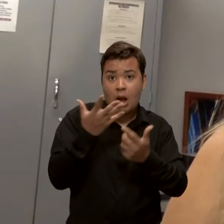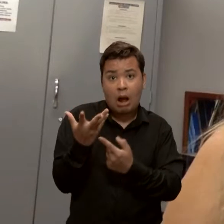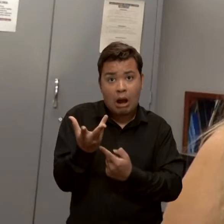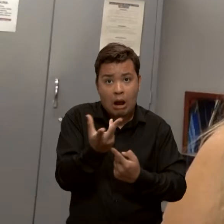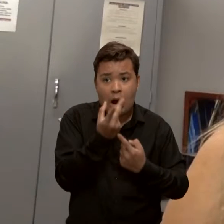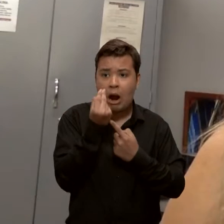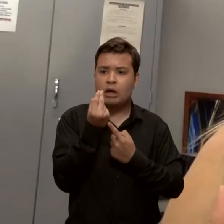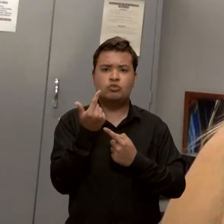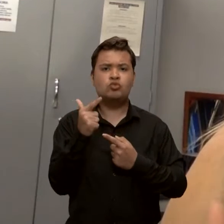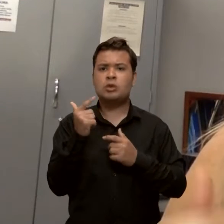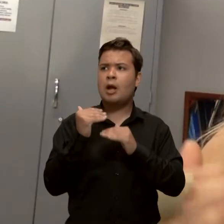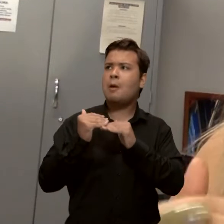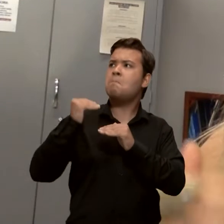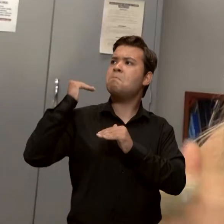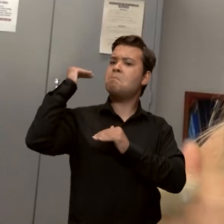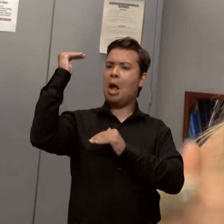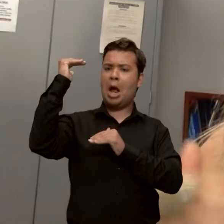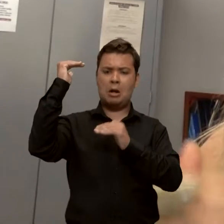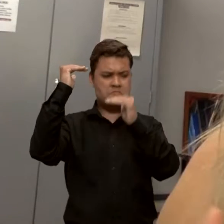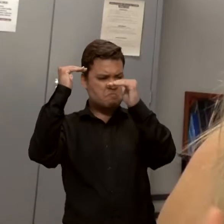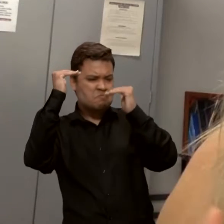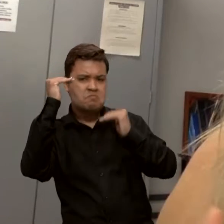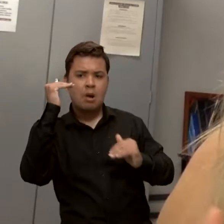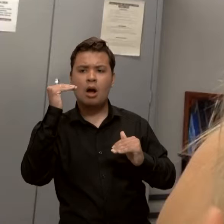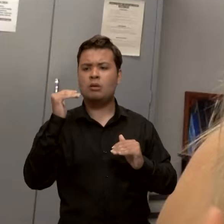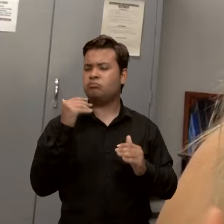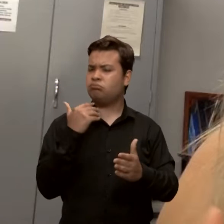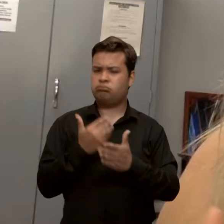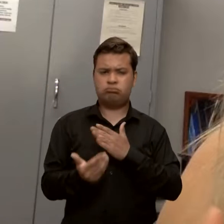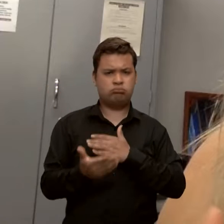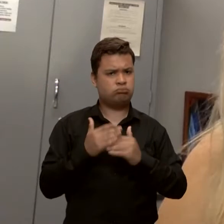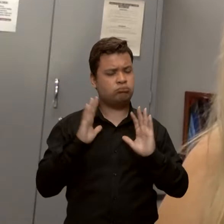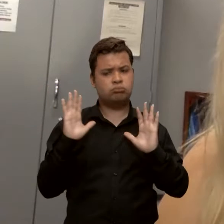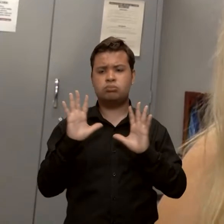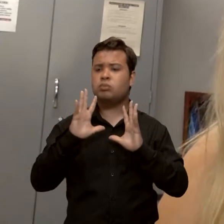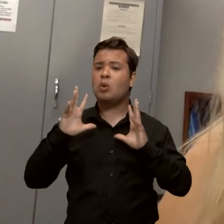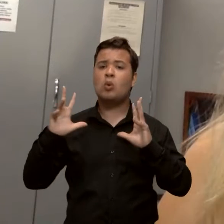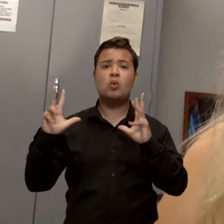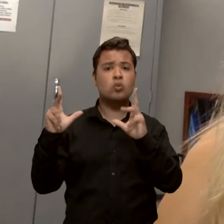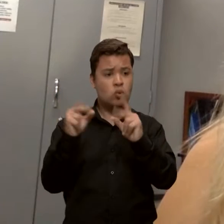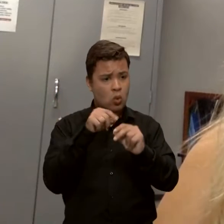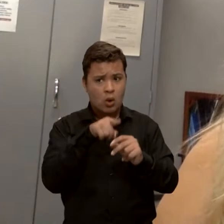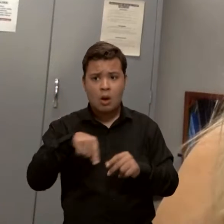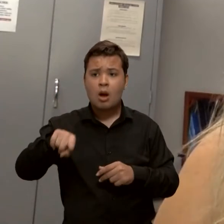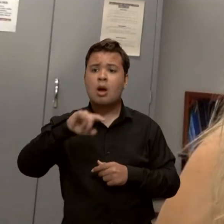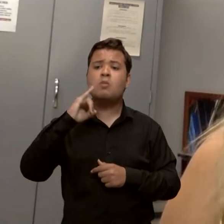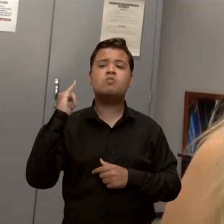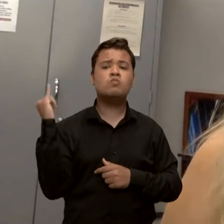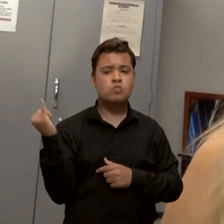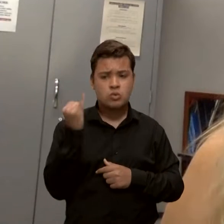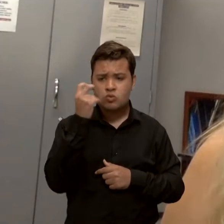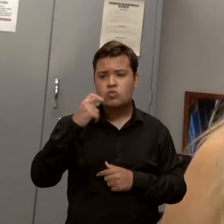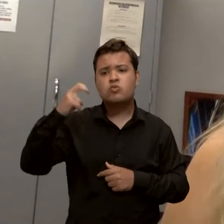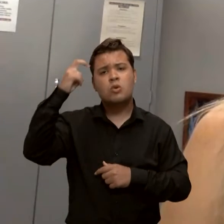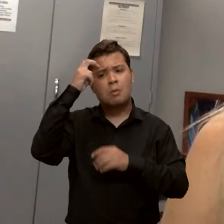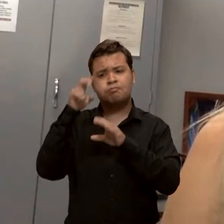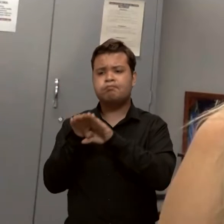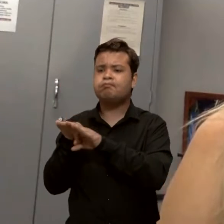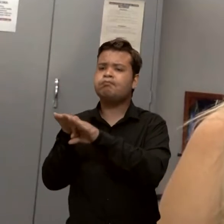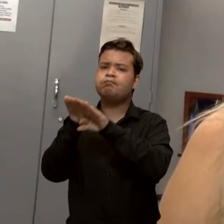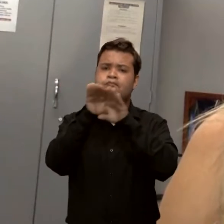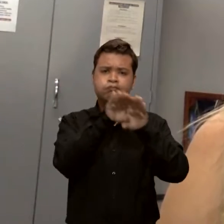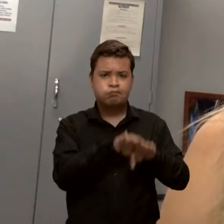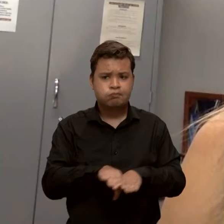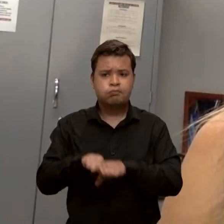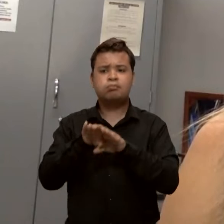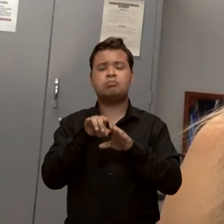têm hierarquia, não têm valoração, são todas válidas e todas expressam povos